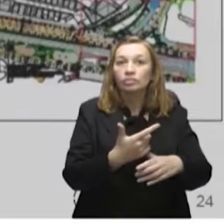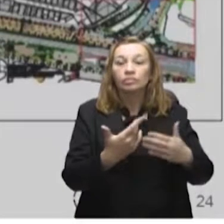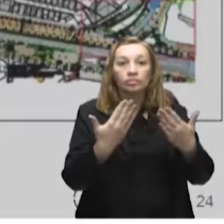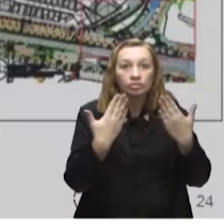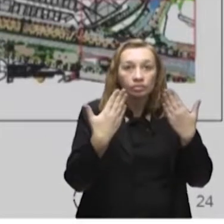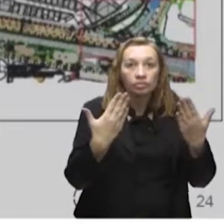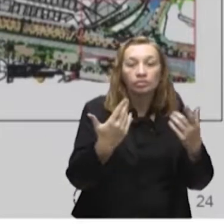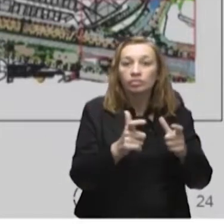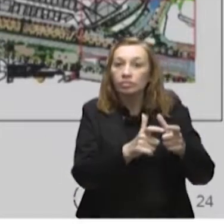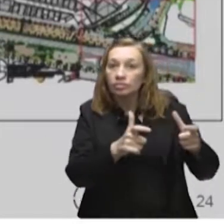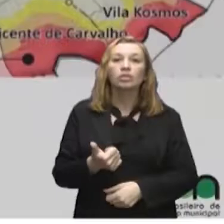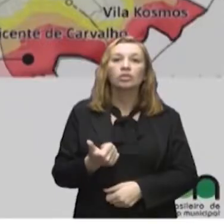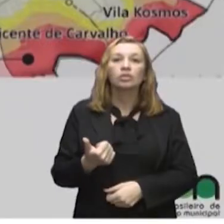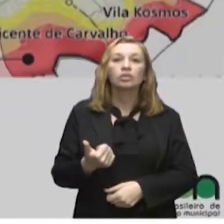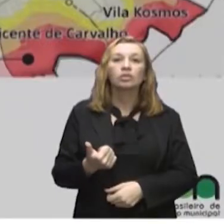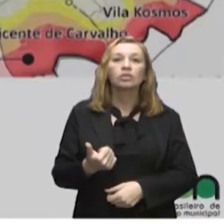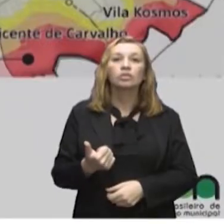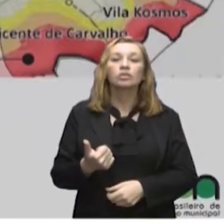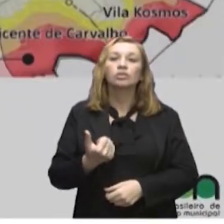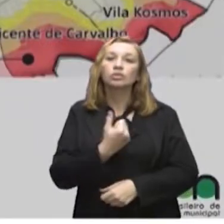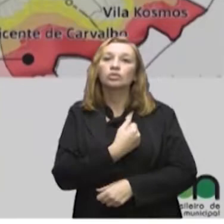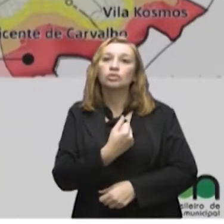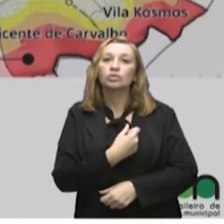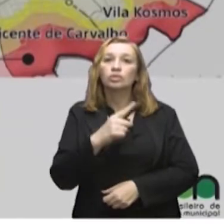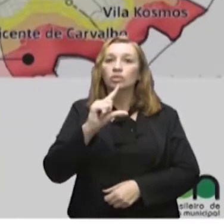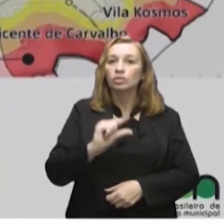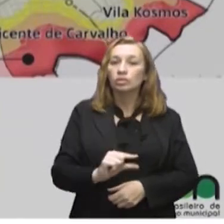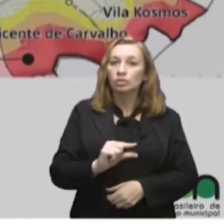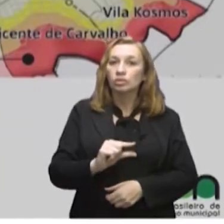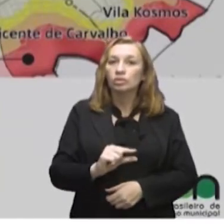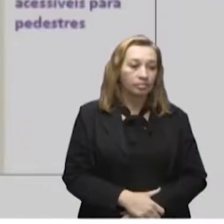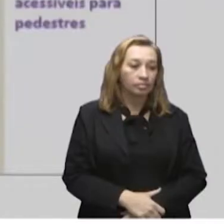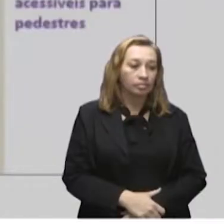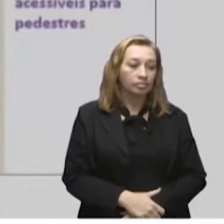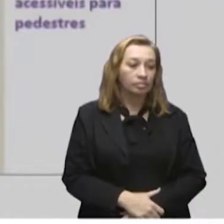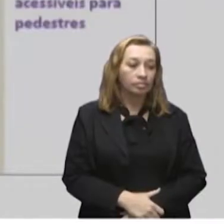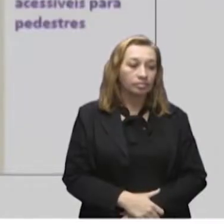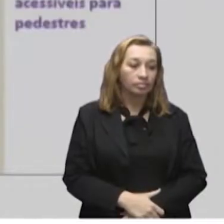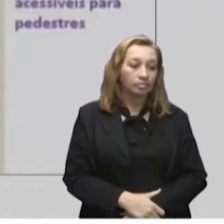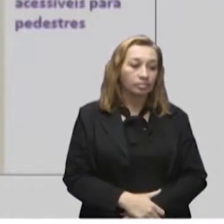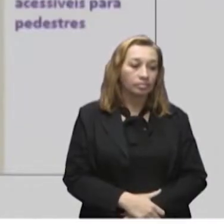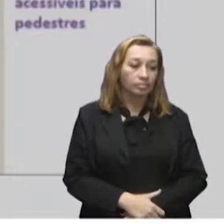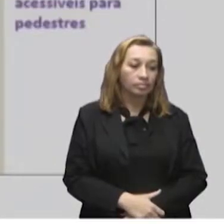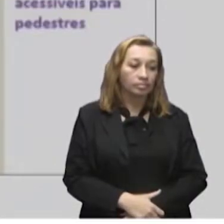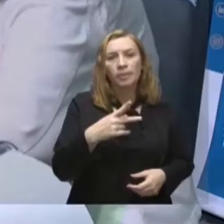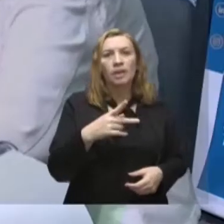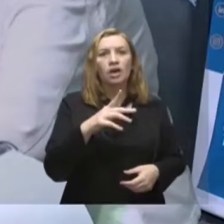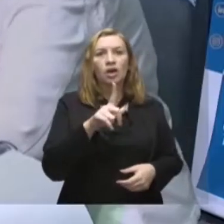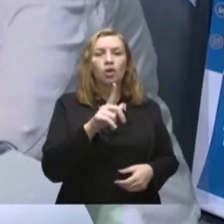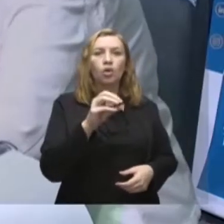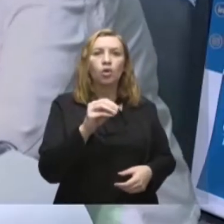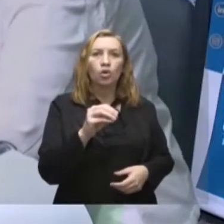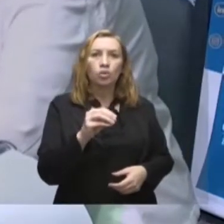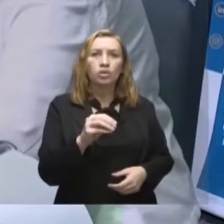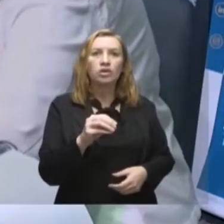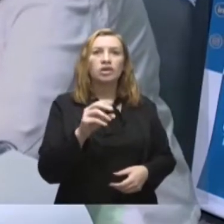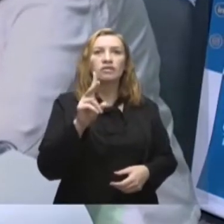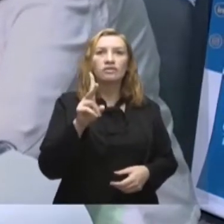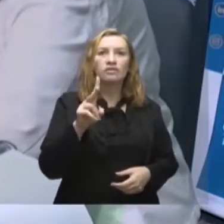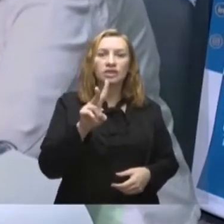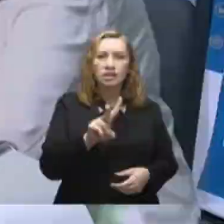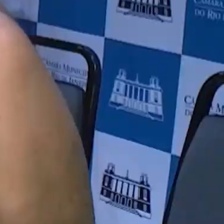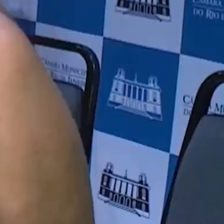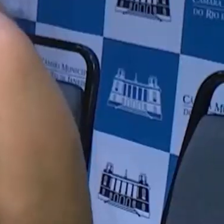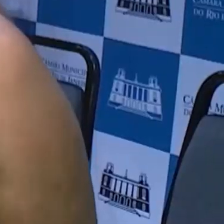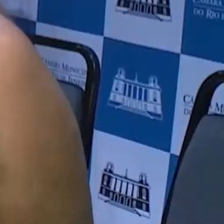aproveitamento de espaços públicos, com a questão ambiental, de mobilidade e com os polos polos gastronômicos, que podem trazer